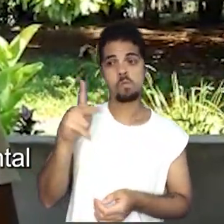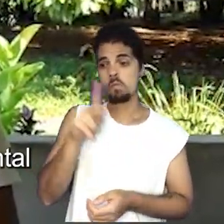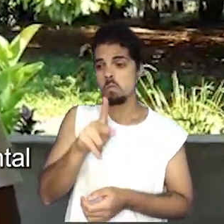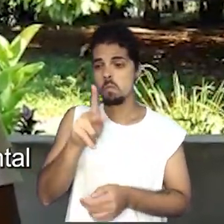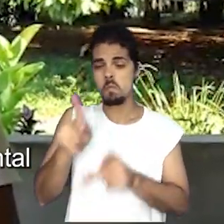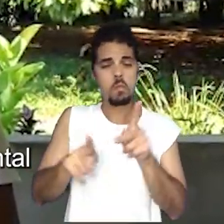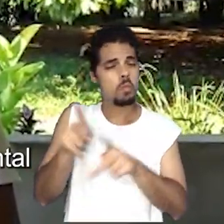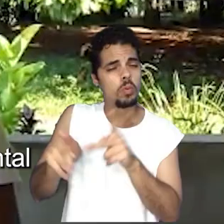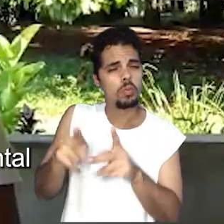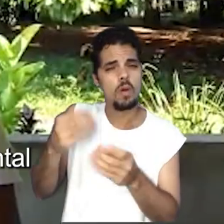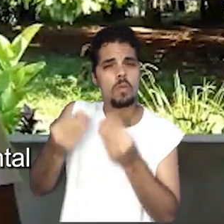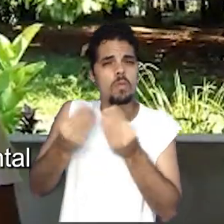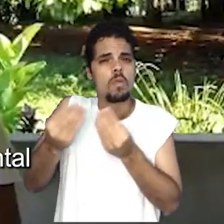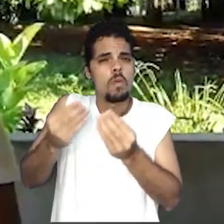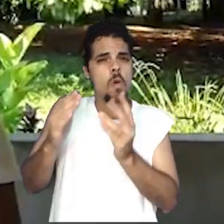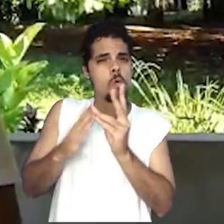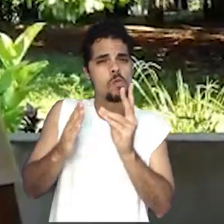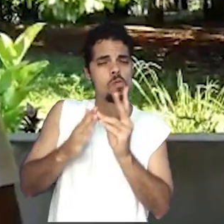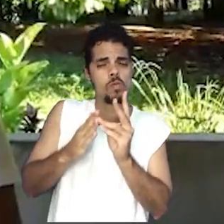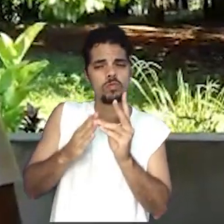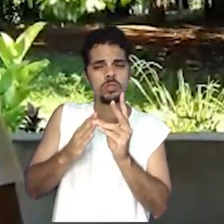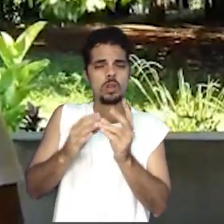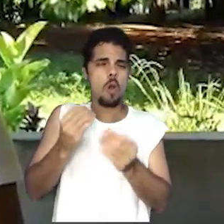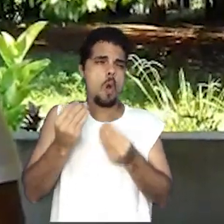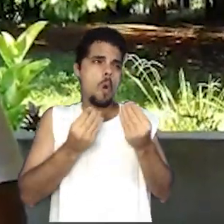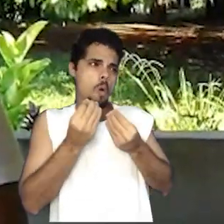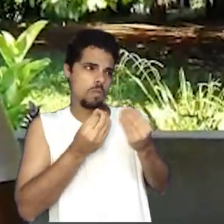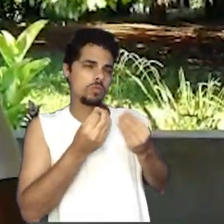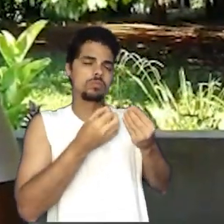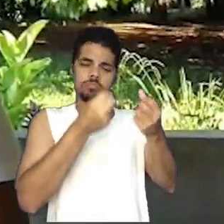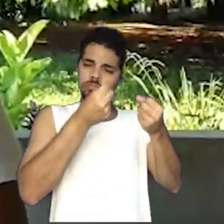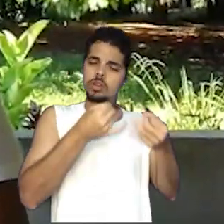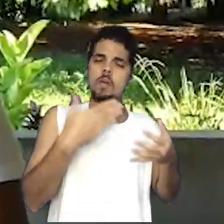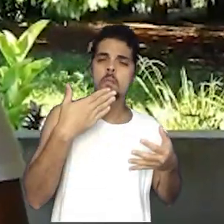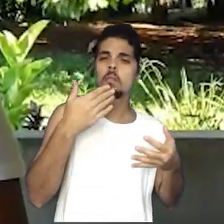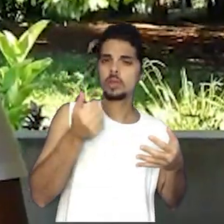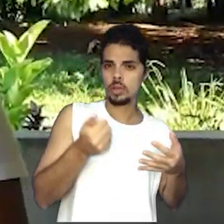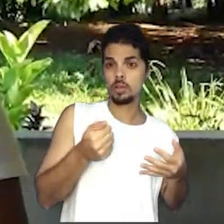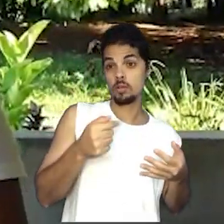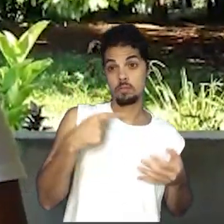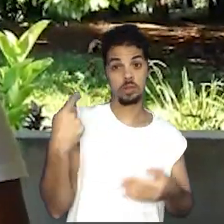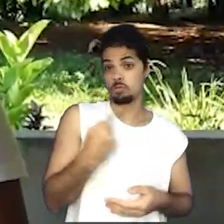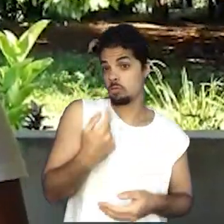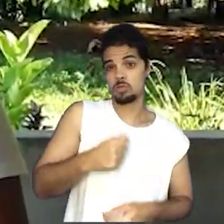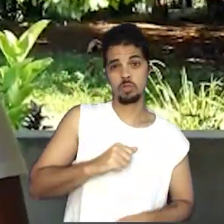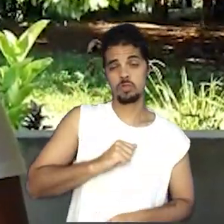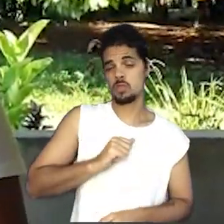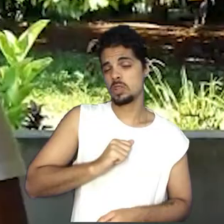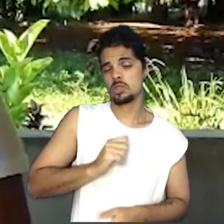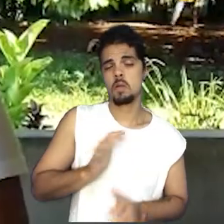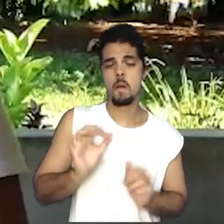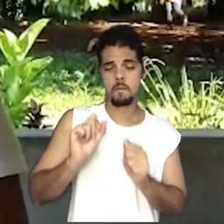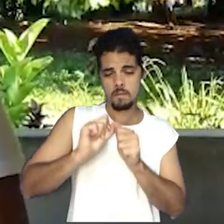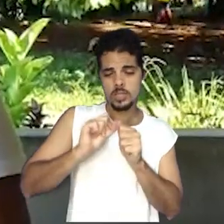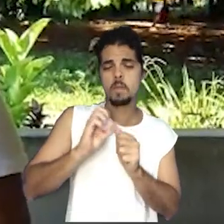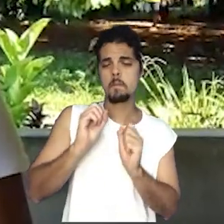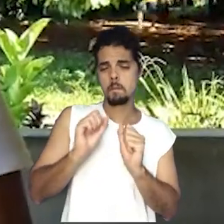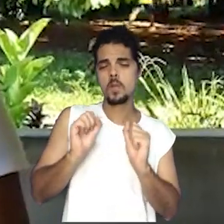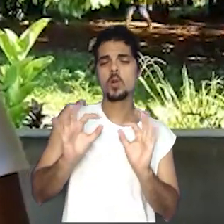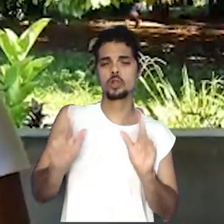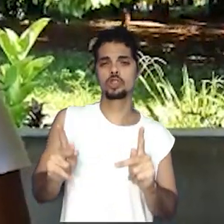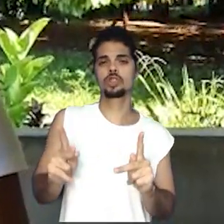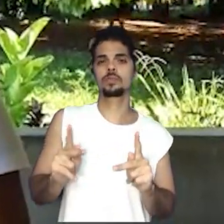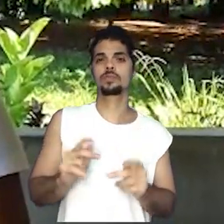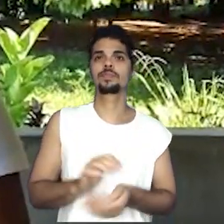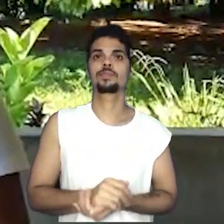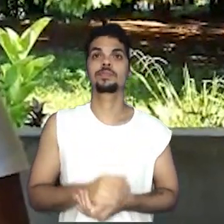na formação de lideranças indígenas, porque a partir da escola a gente vê a importância que tem a luta para que a nossa autonomia ela